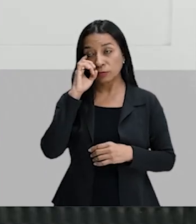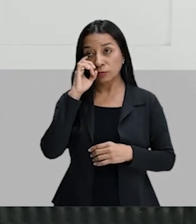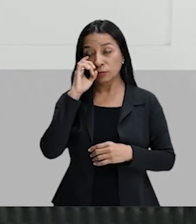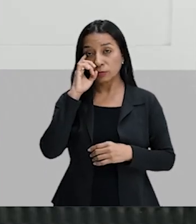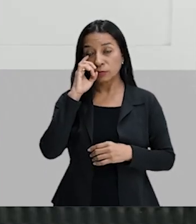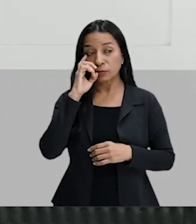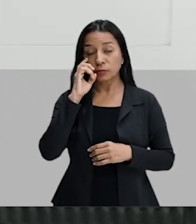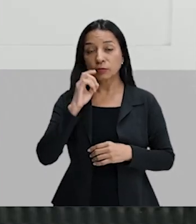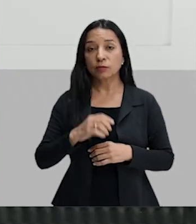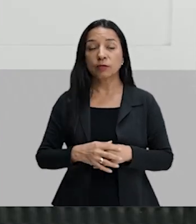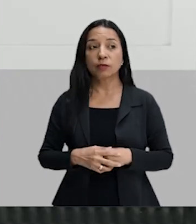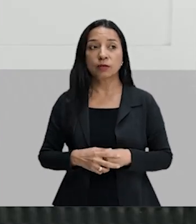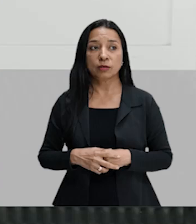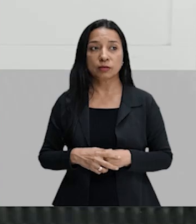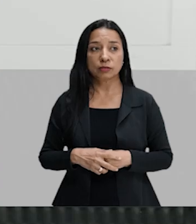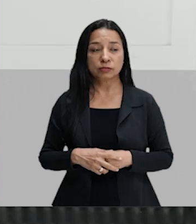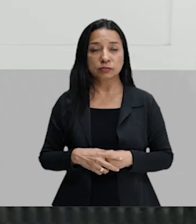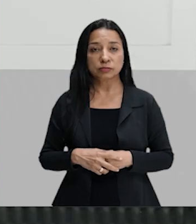ao cubo